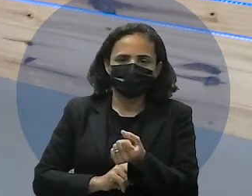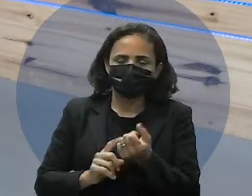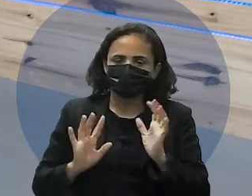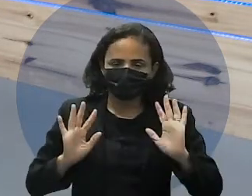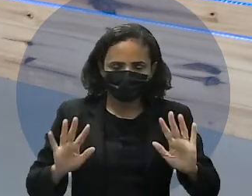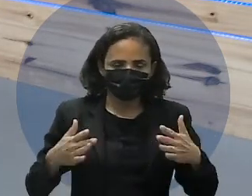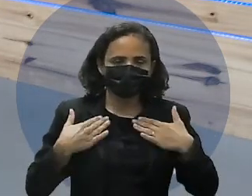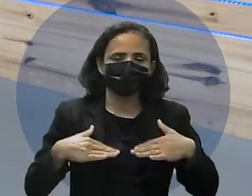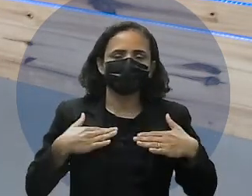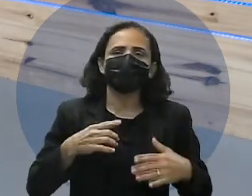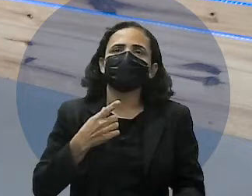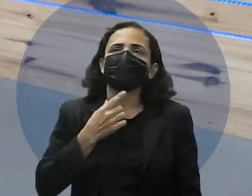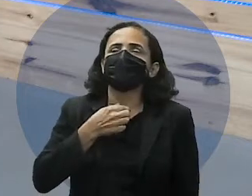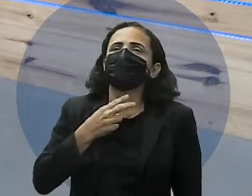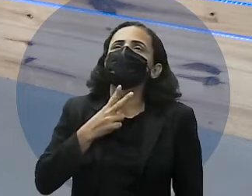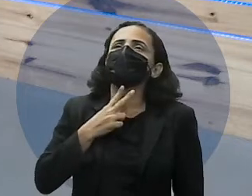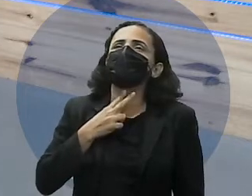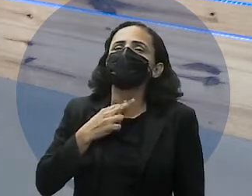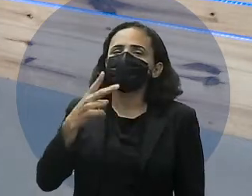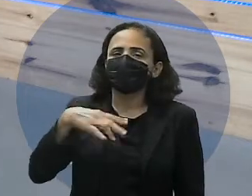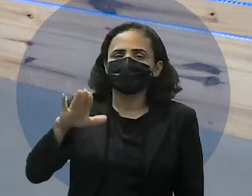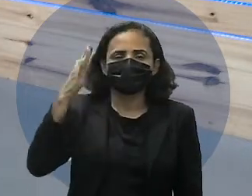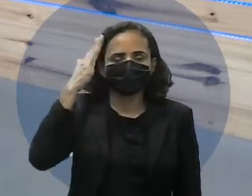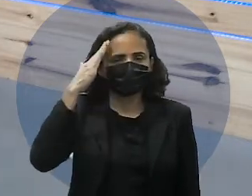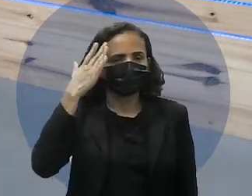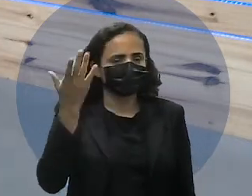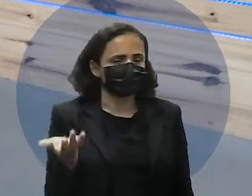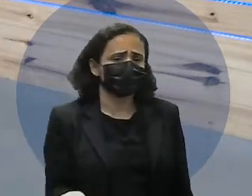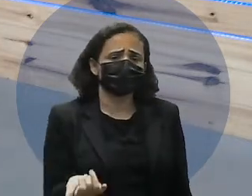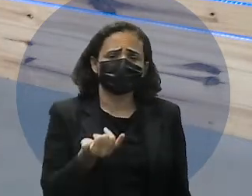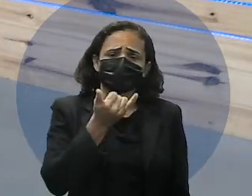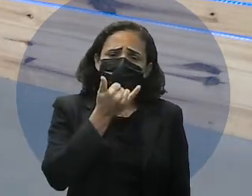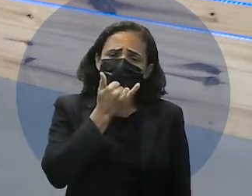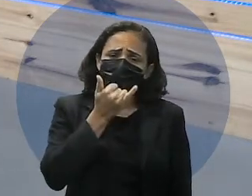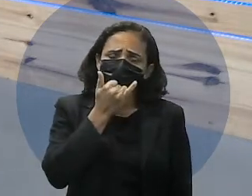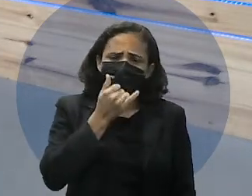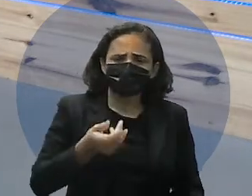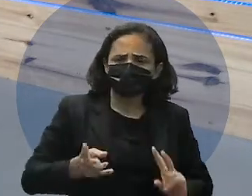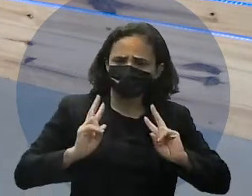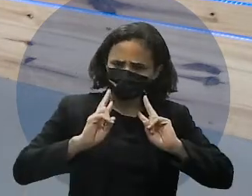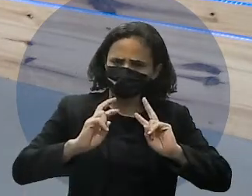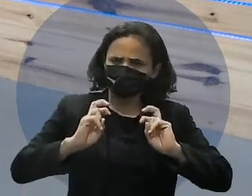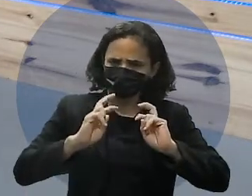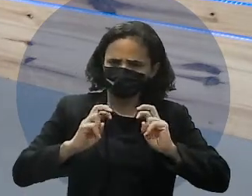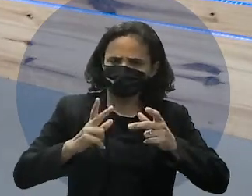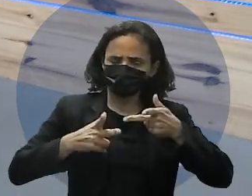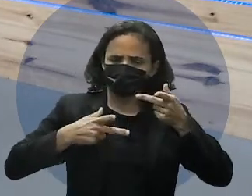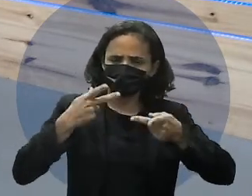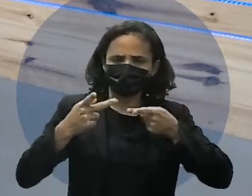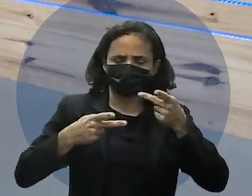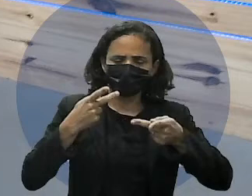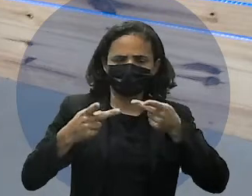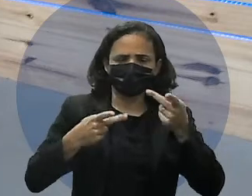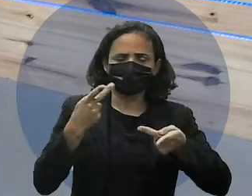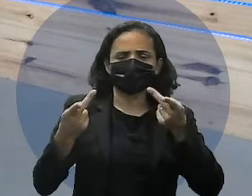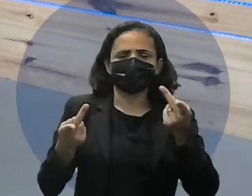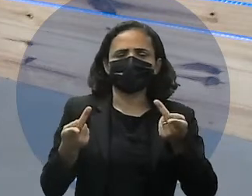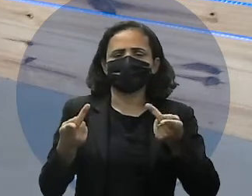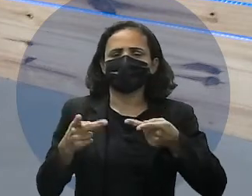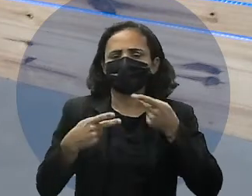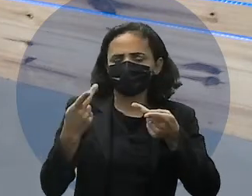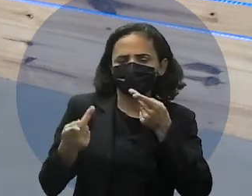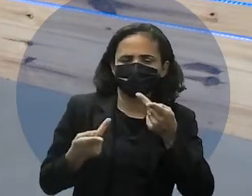Mas está ficando melhorzinha, a voz está saindo. Eu peço até perdão a vocês que estão ouvindo aí essa voz do Tivaltinho mais estragada hoje, tá